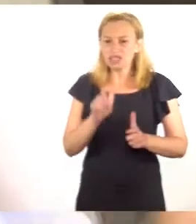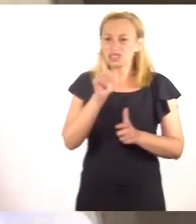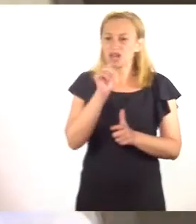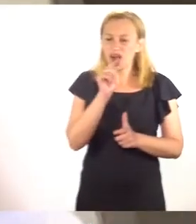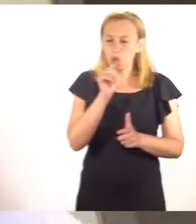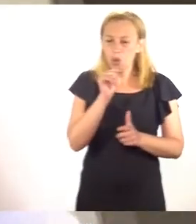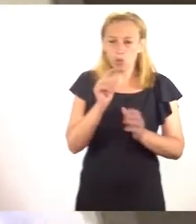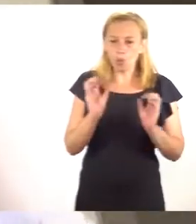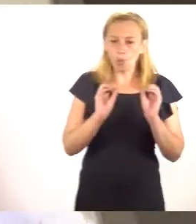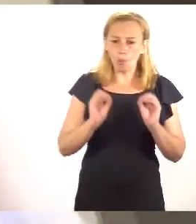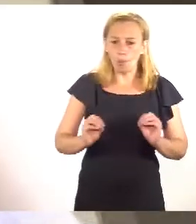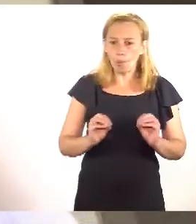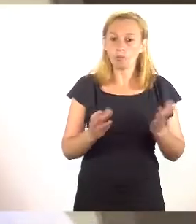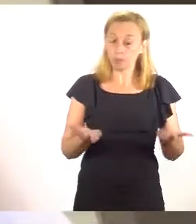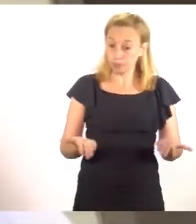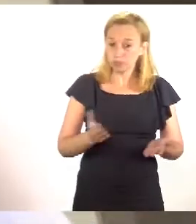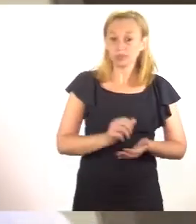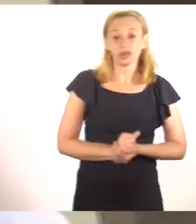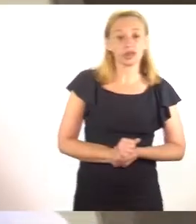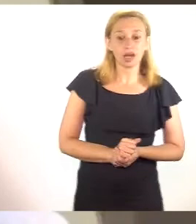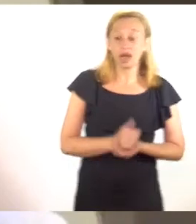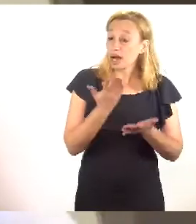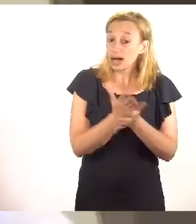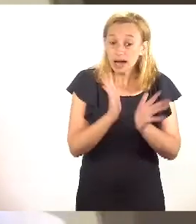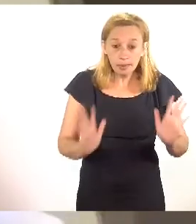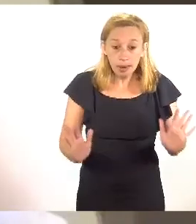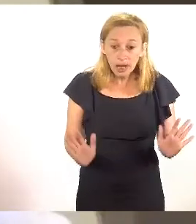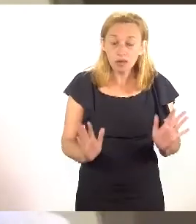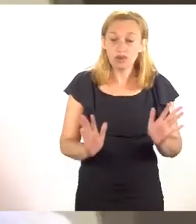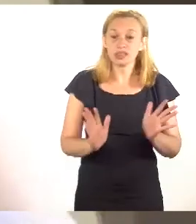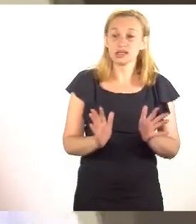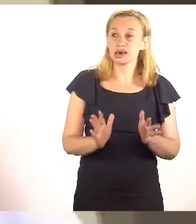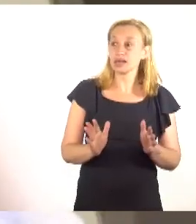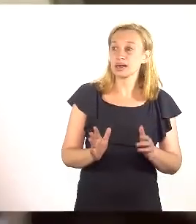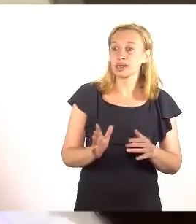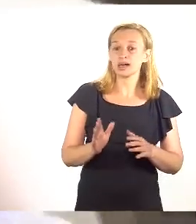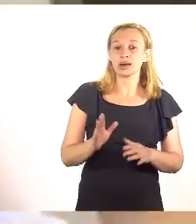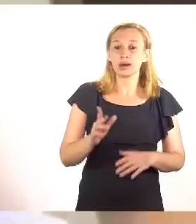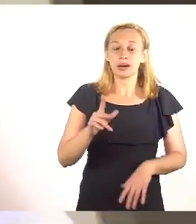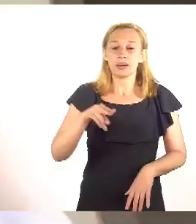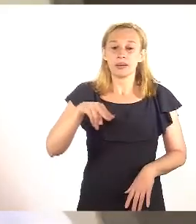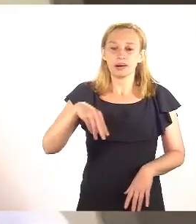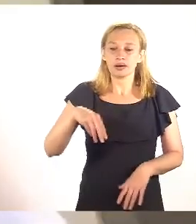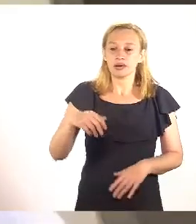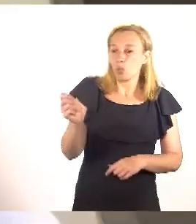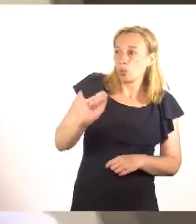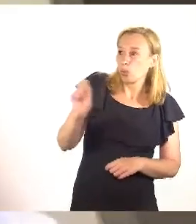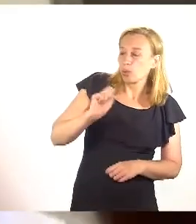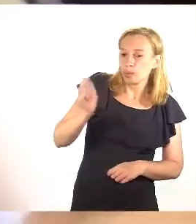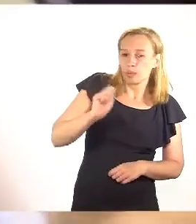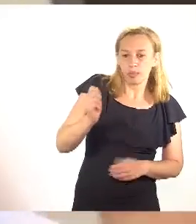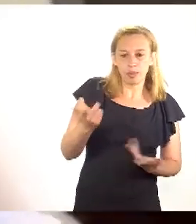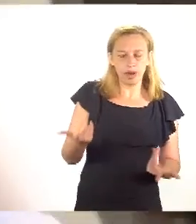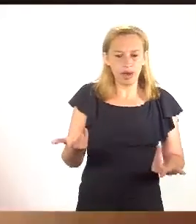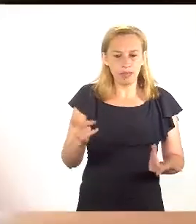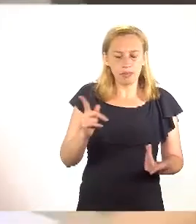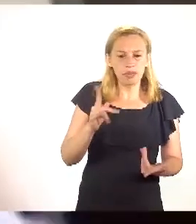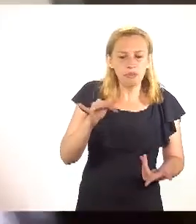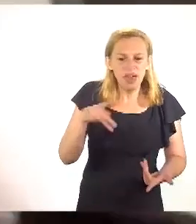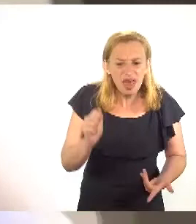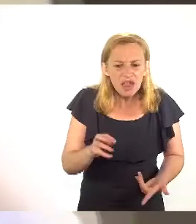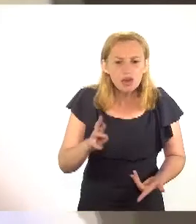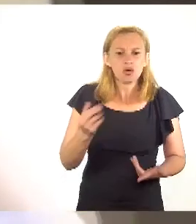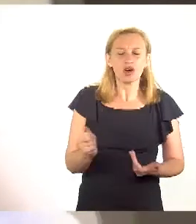Ana Clara acabar com essa máfia dos pipeiros que ficam torcendo para a água não chegar, não sei se é combinado com